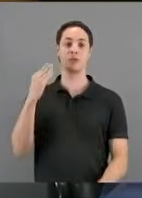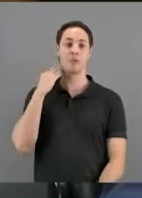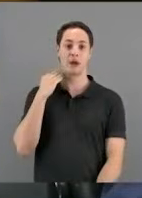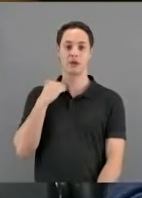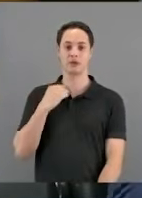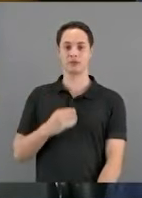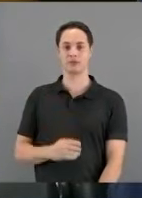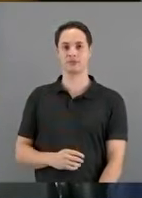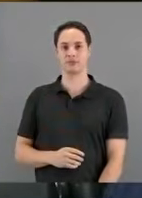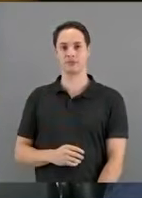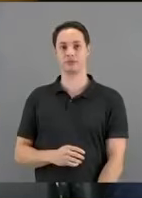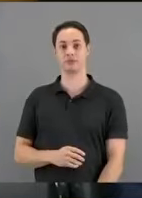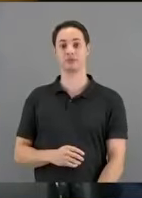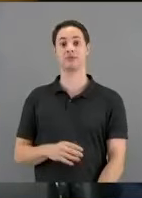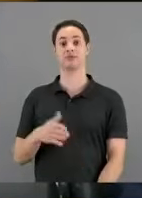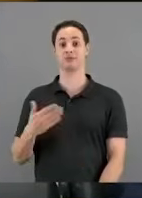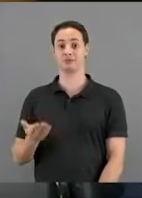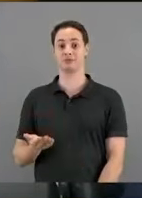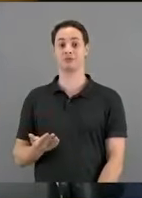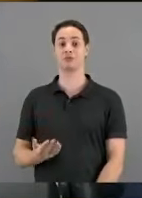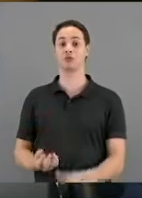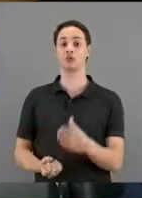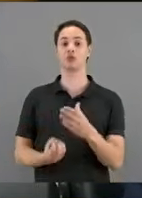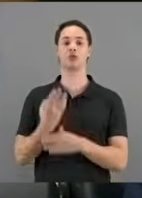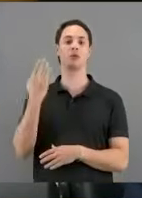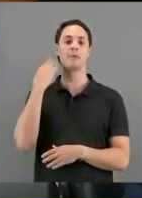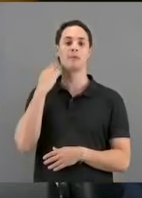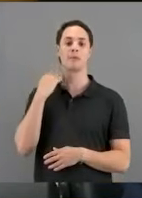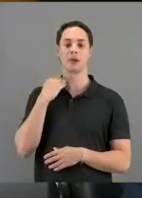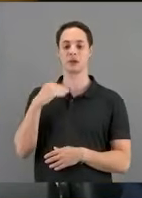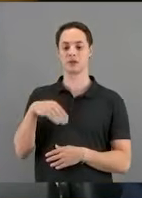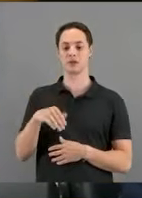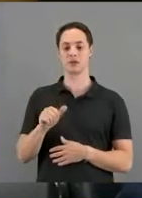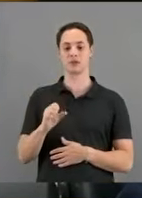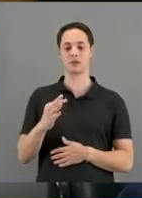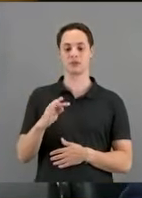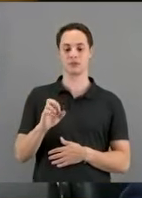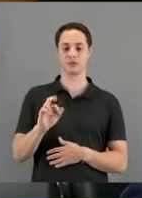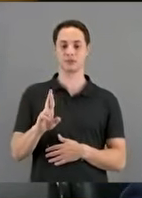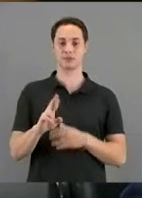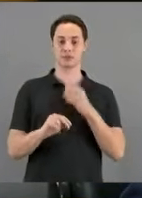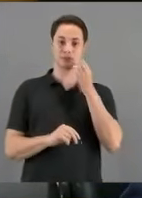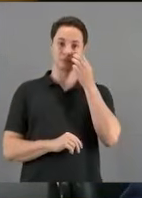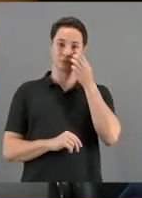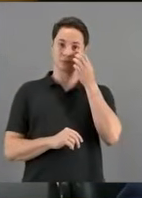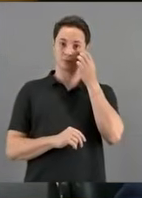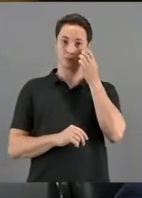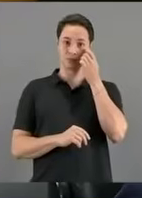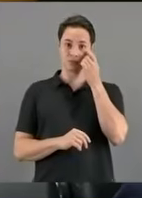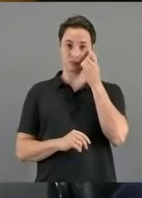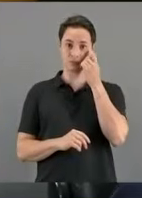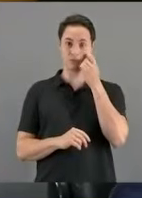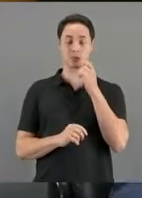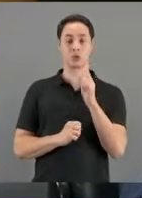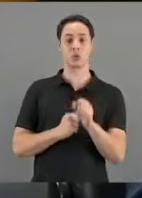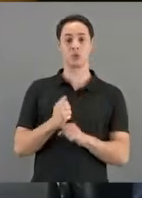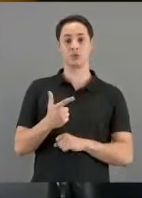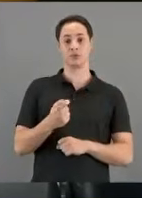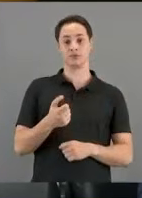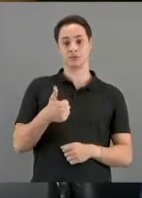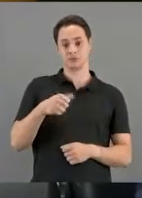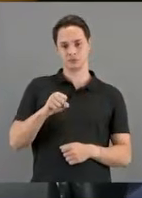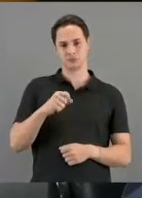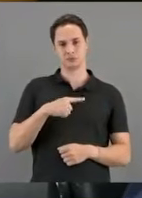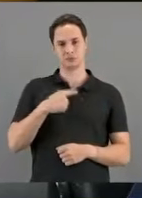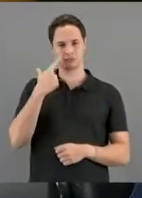financeiro. Surge aqui o Banco Master. Em 2018, após